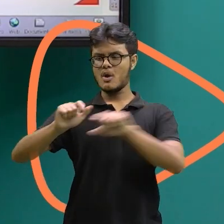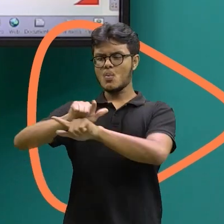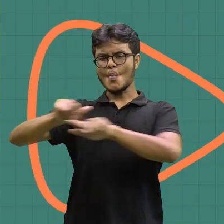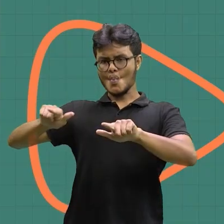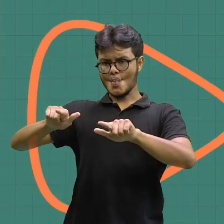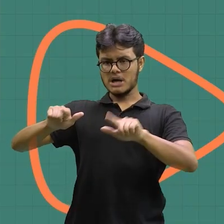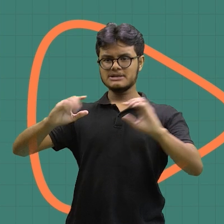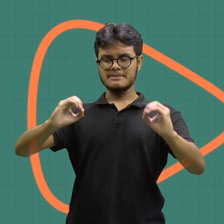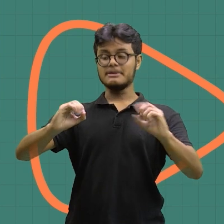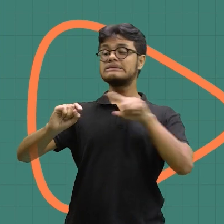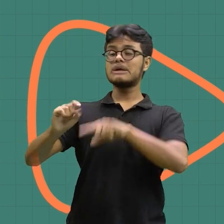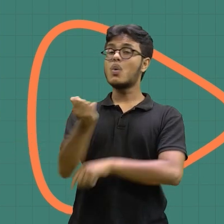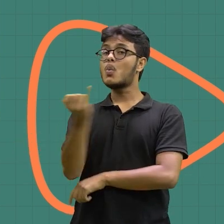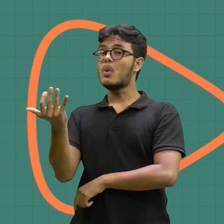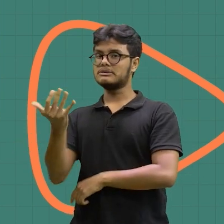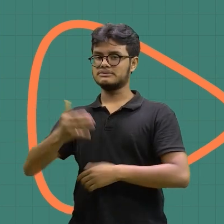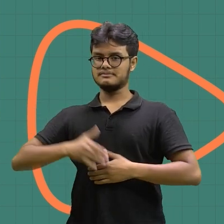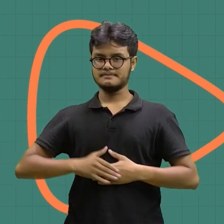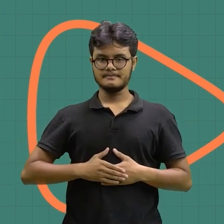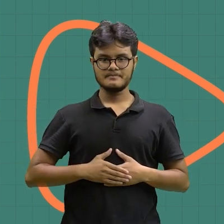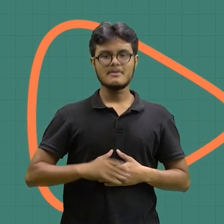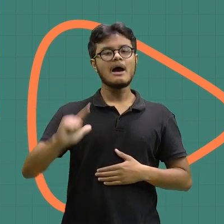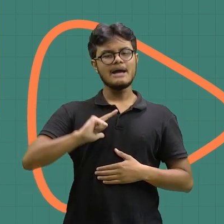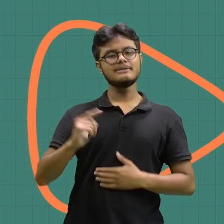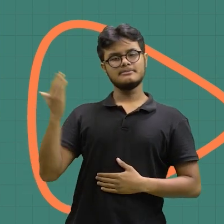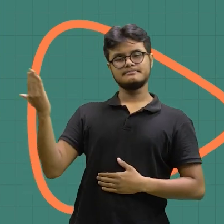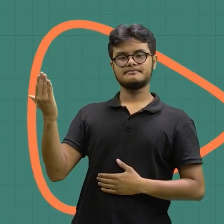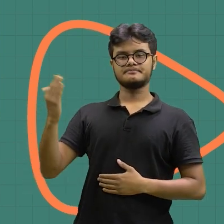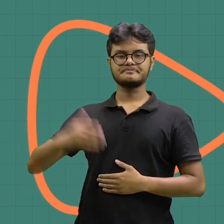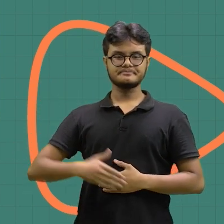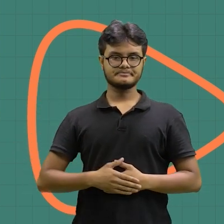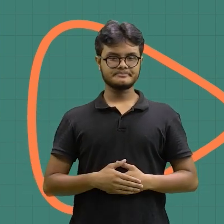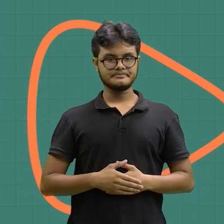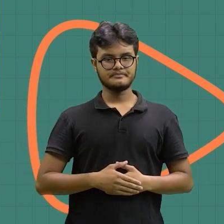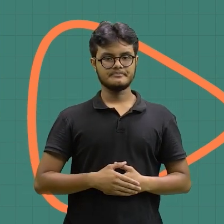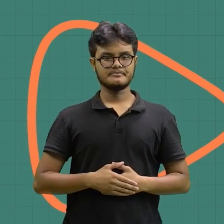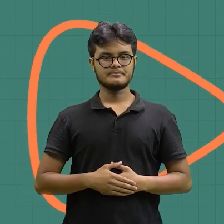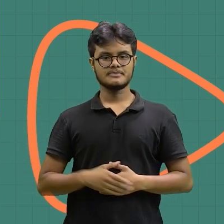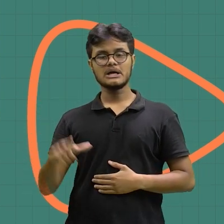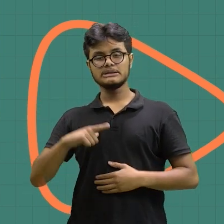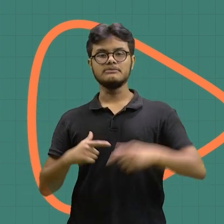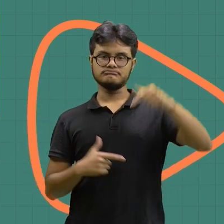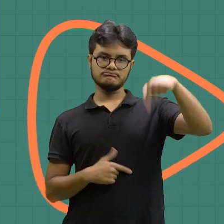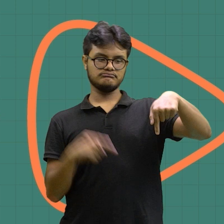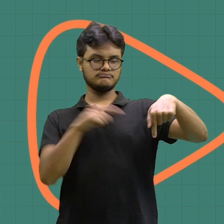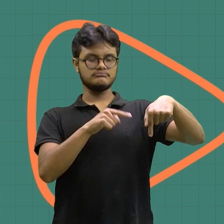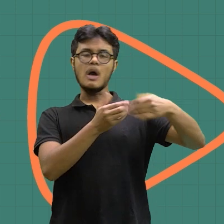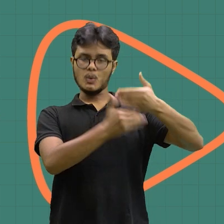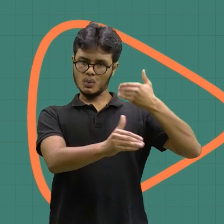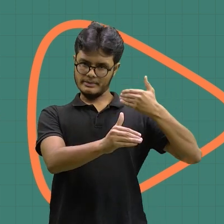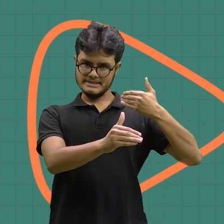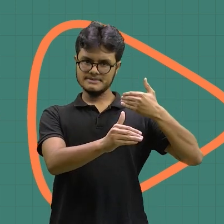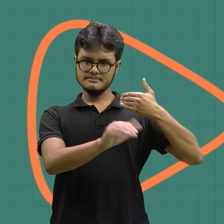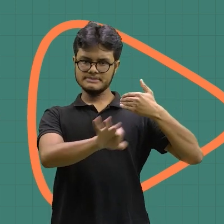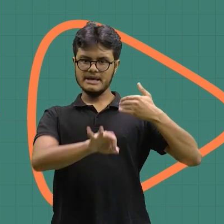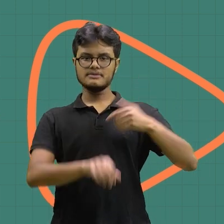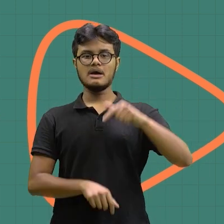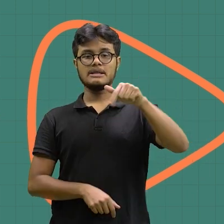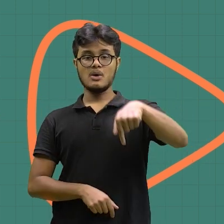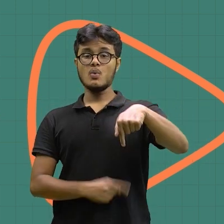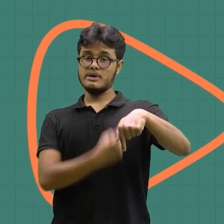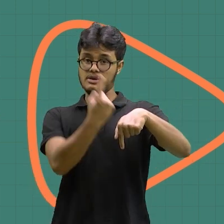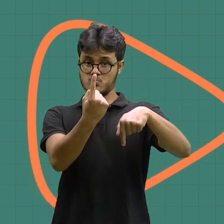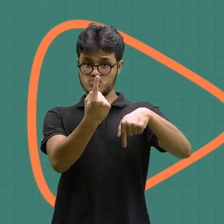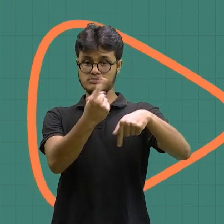igual a zero. Então, a definição vai ficar dessa maneira. Eu vou ter minha carga inicial, eu vou ter a minha carga do